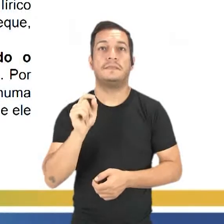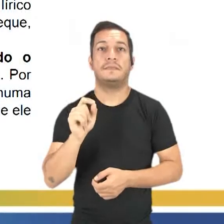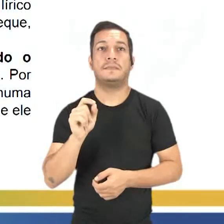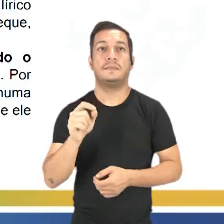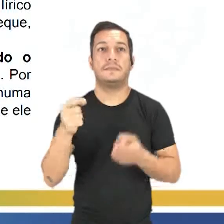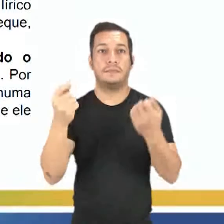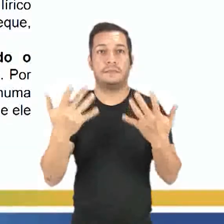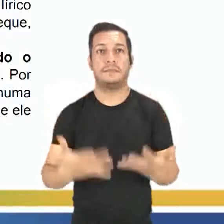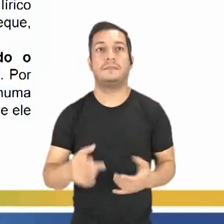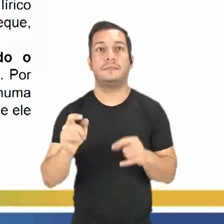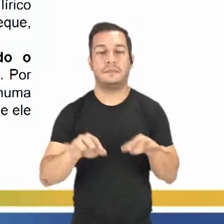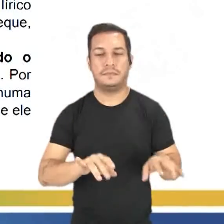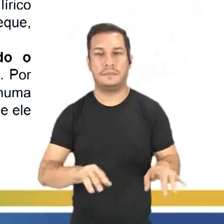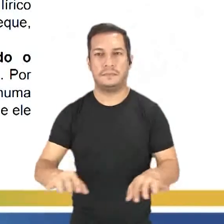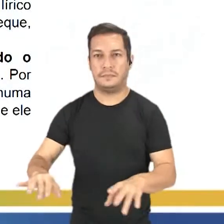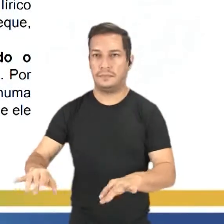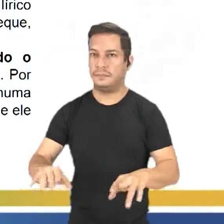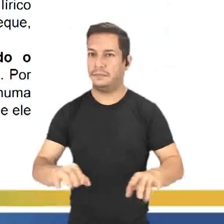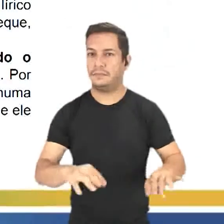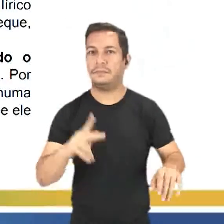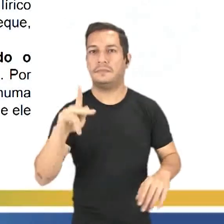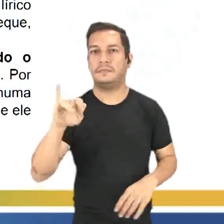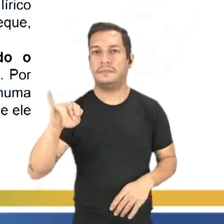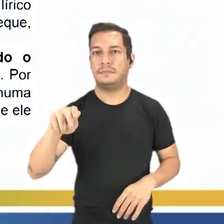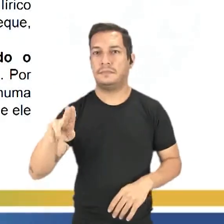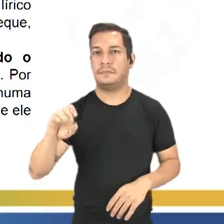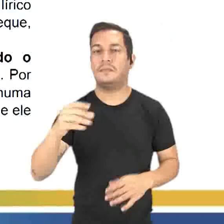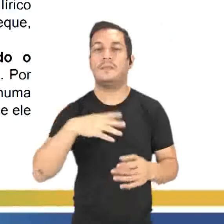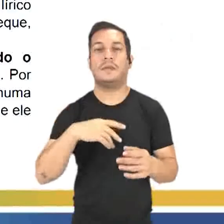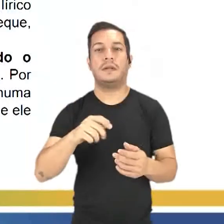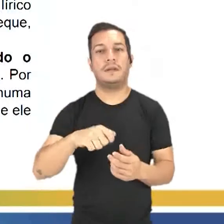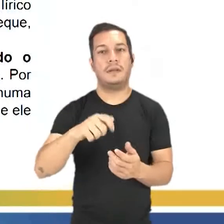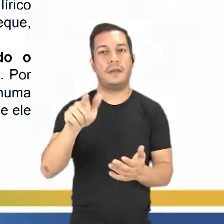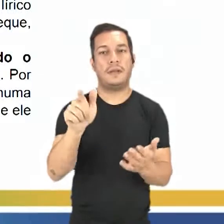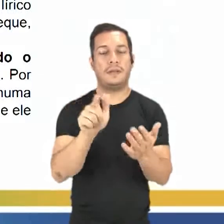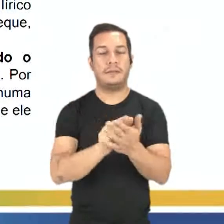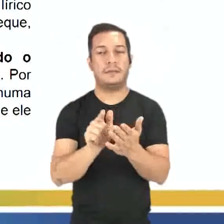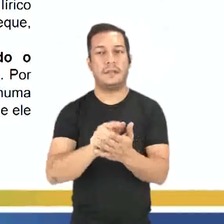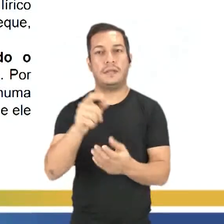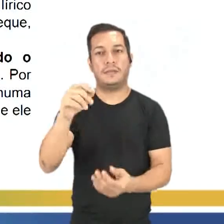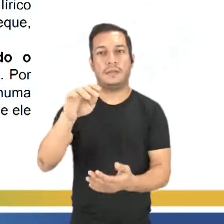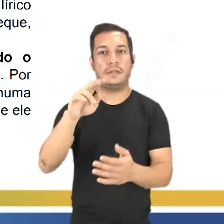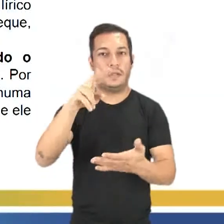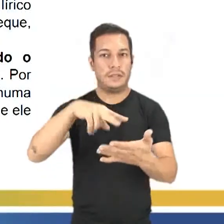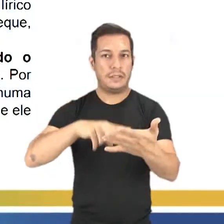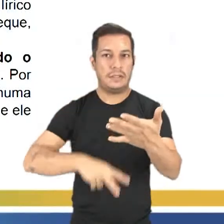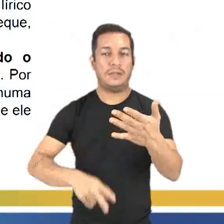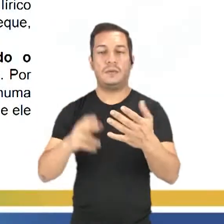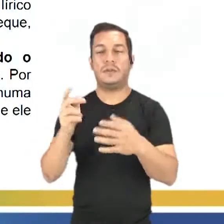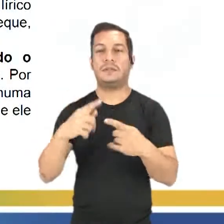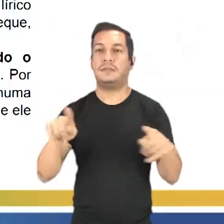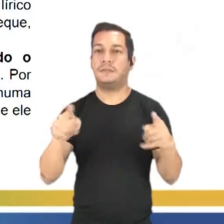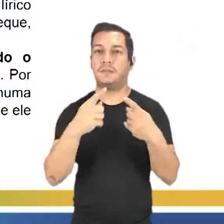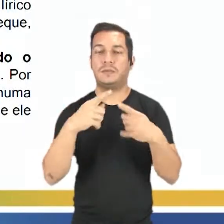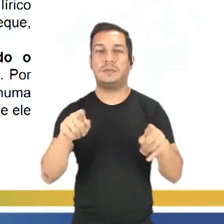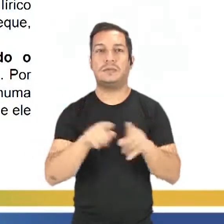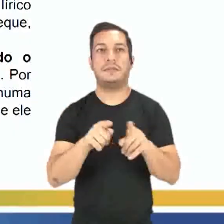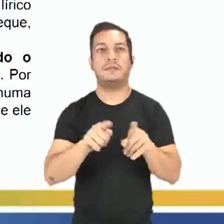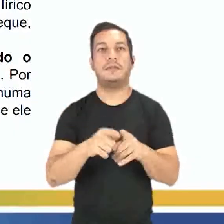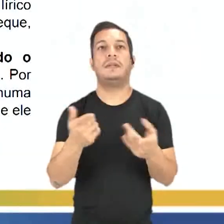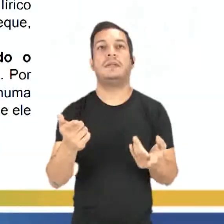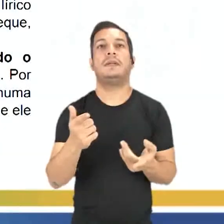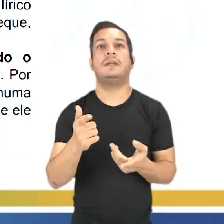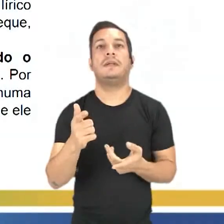a descrição do piano, das partituras, da Norma, né, de